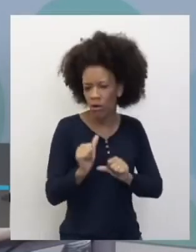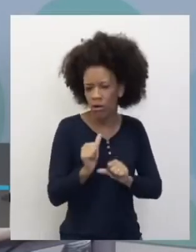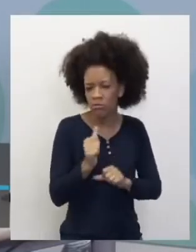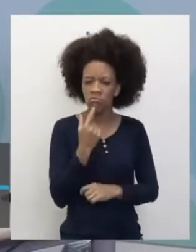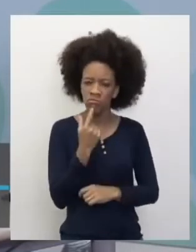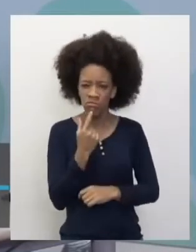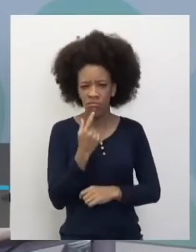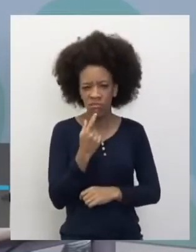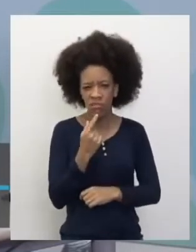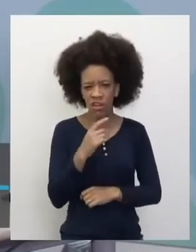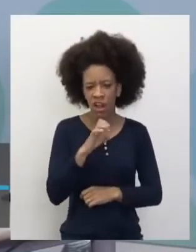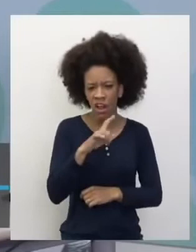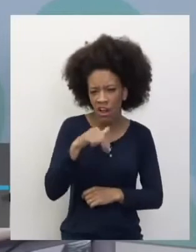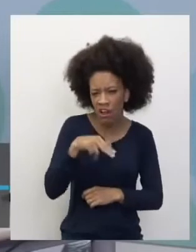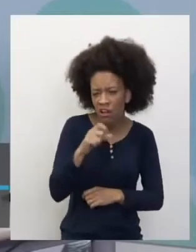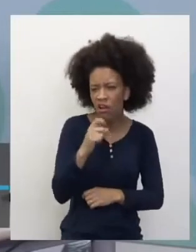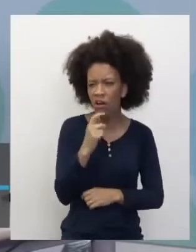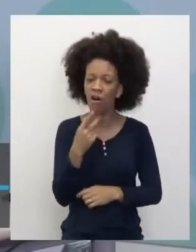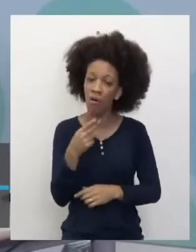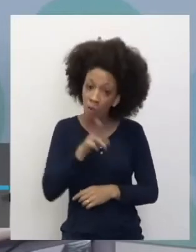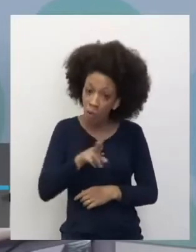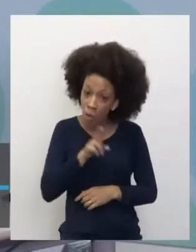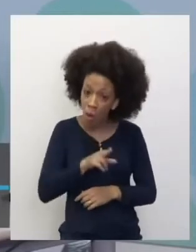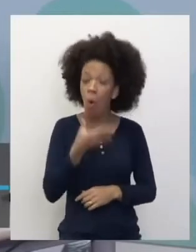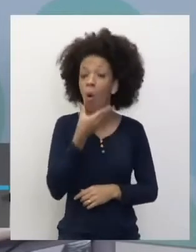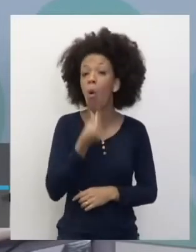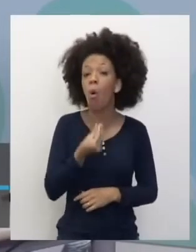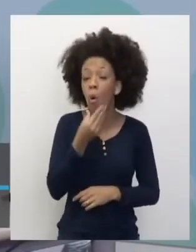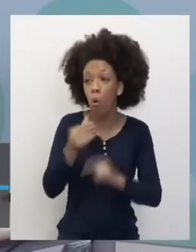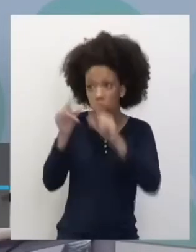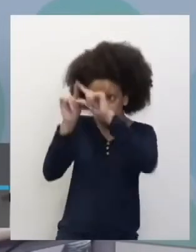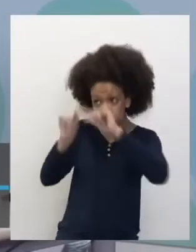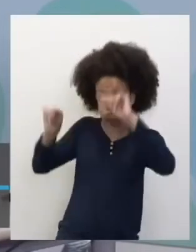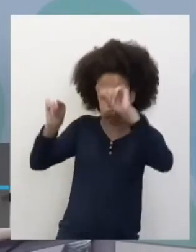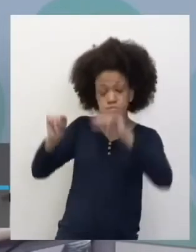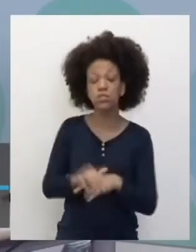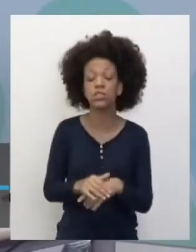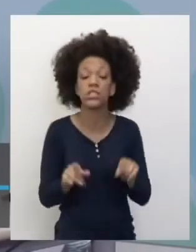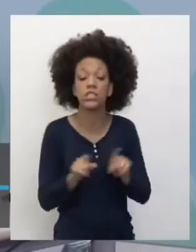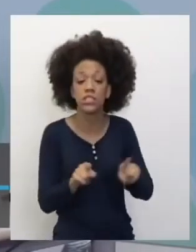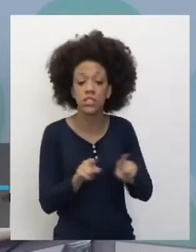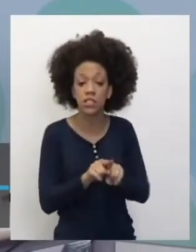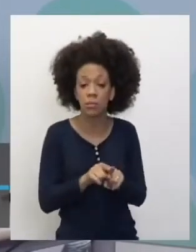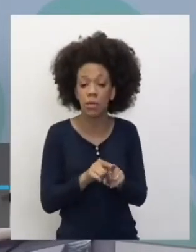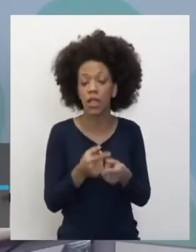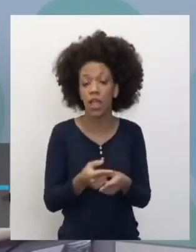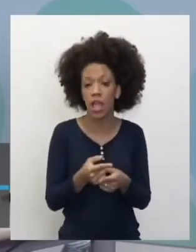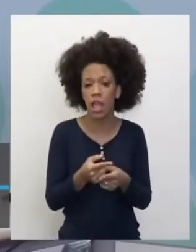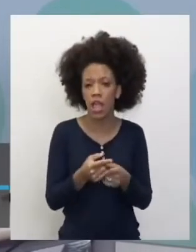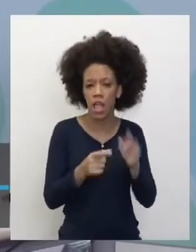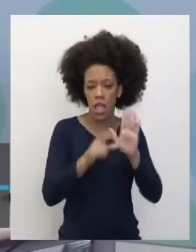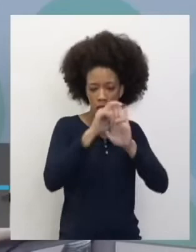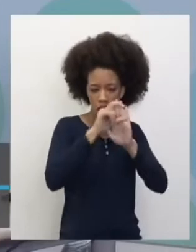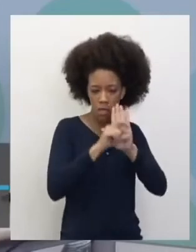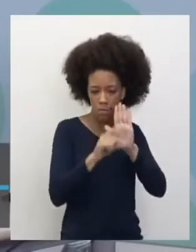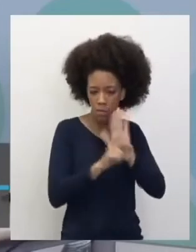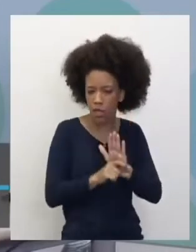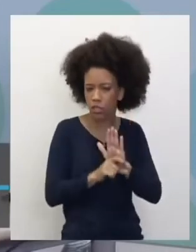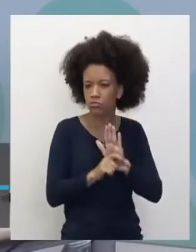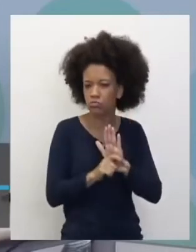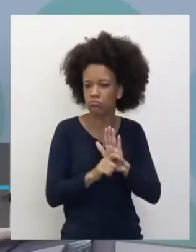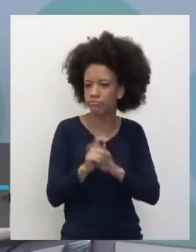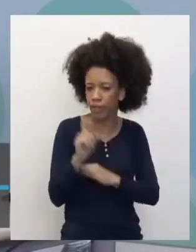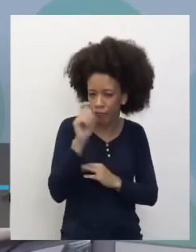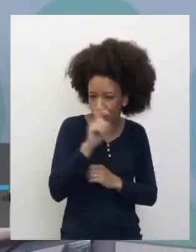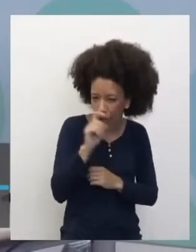A Prof. Helena colocou usou o nome do astrônomo. Prof. Márcia, imagens falsas e conteúdos chamativos. A